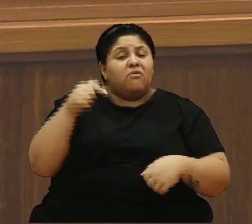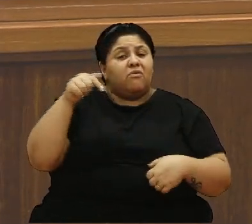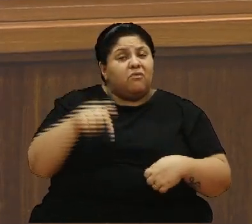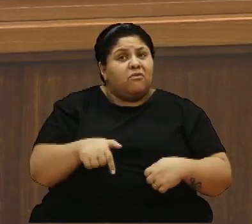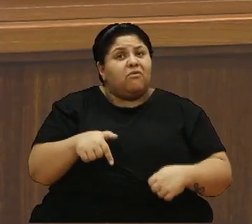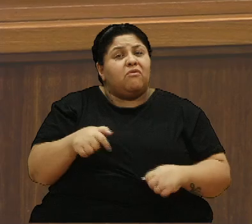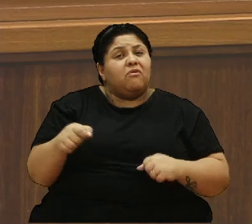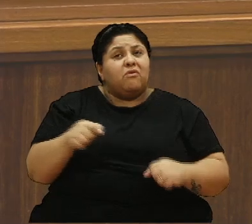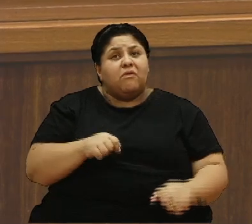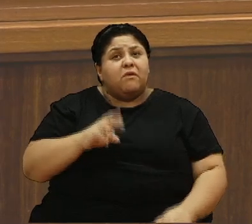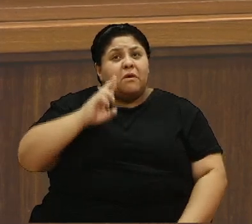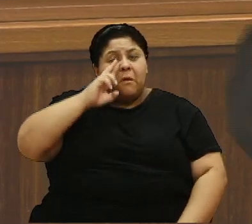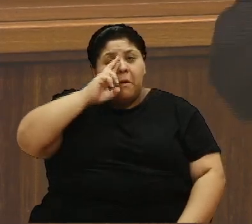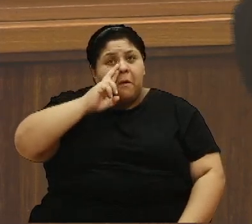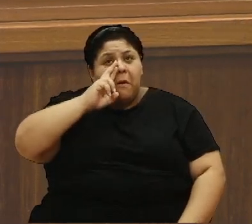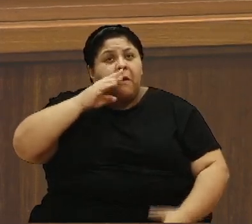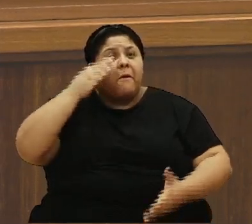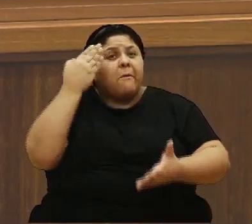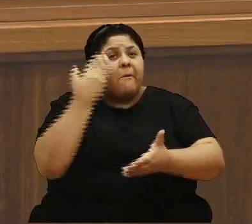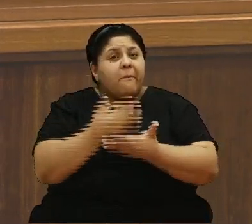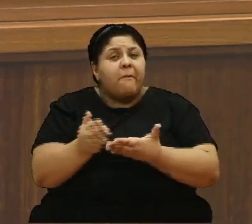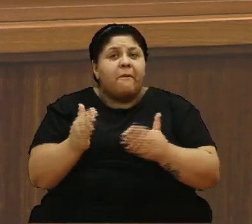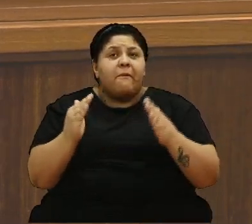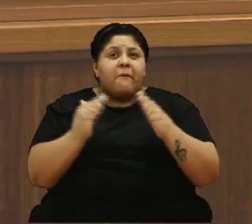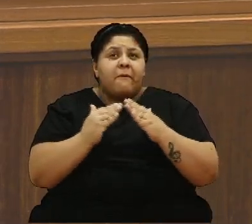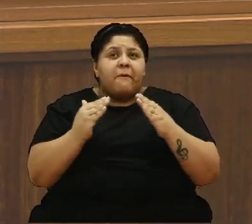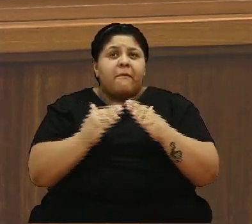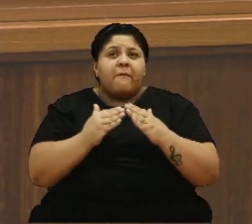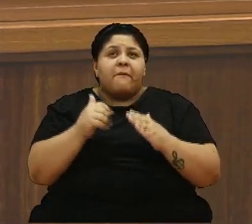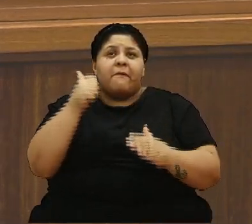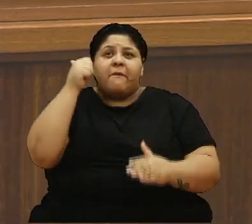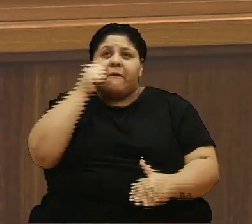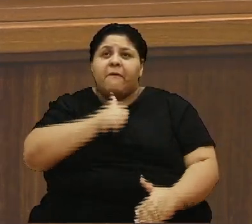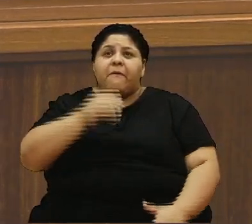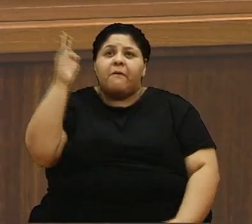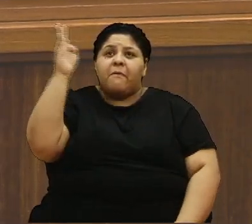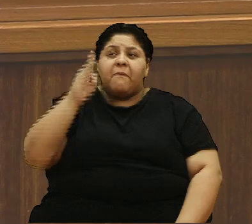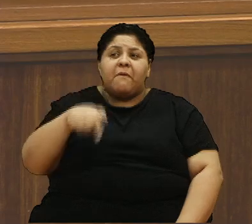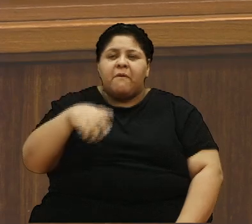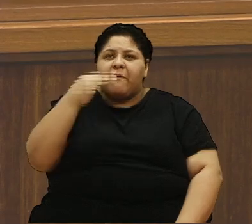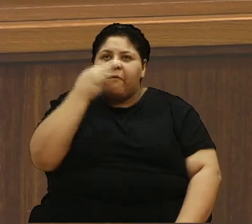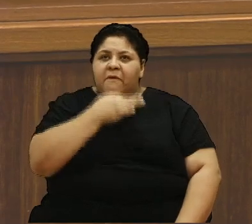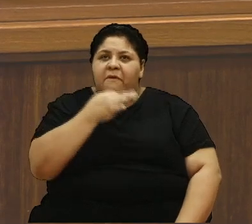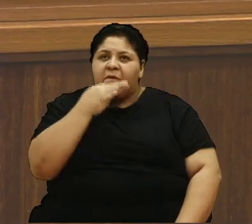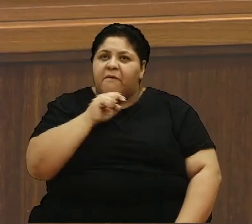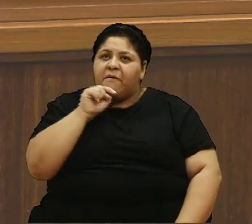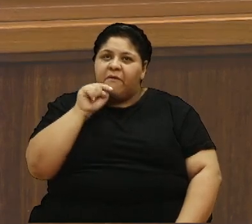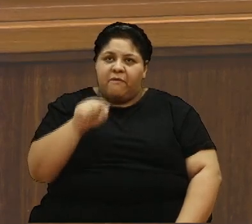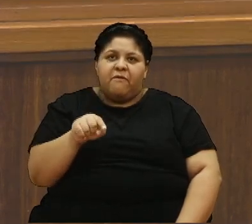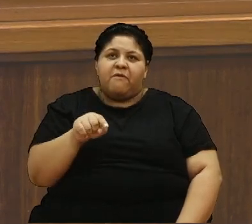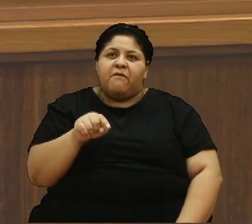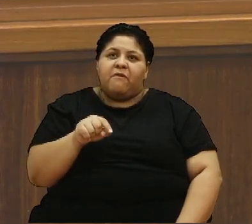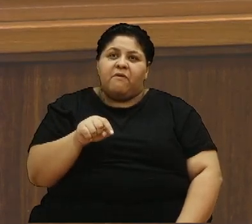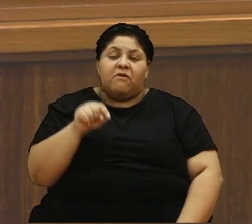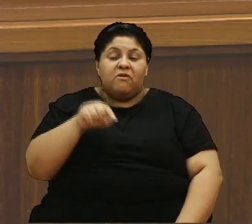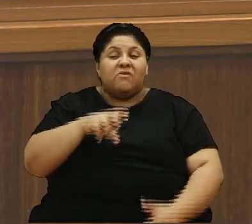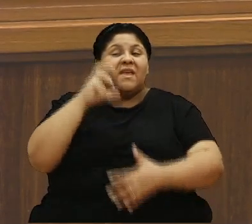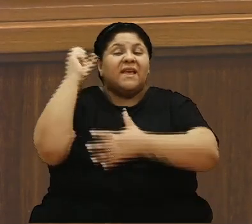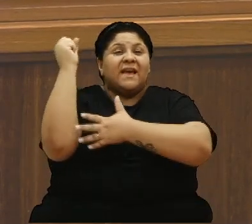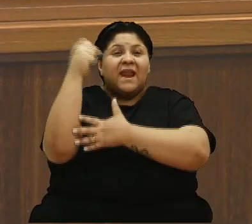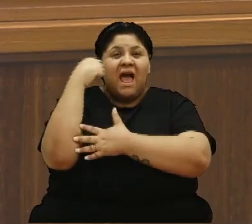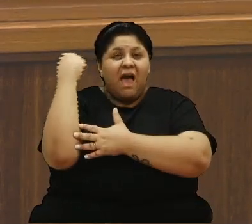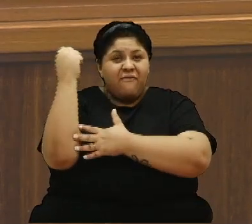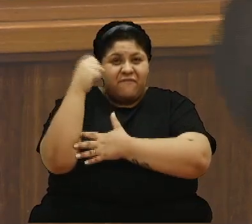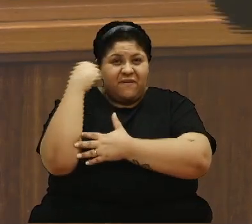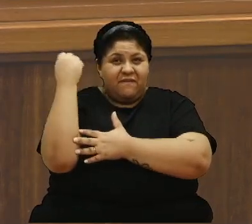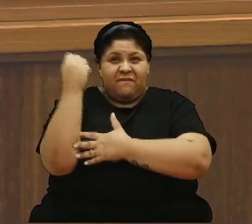correndo o risco de perder a Casa da Mulher Brasileira em Caxias do Sul. E isto é muito grave.